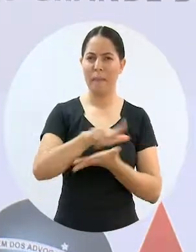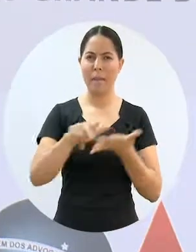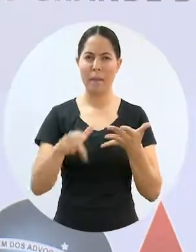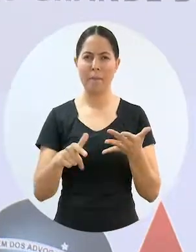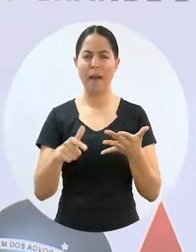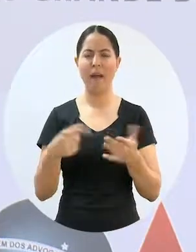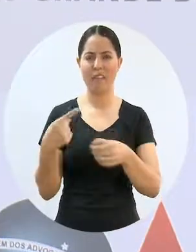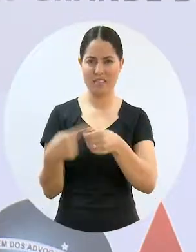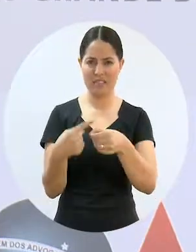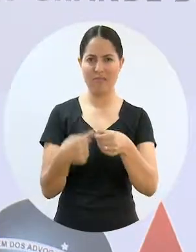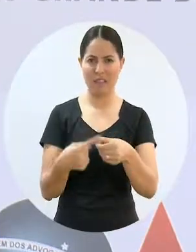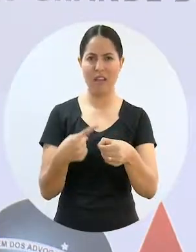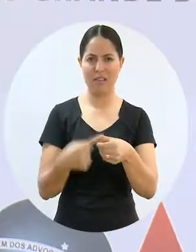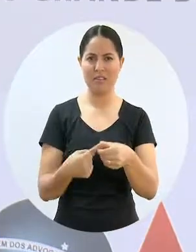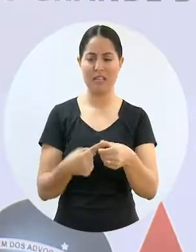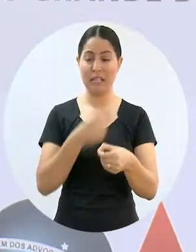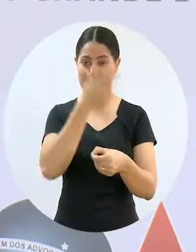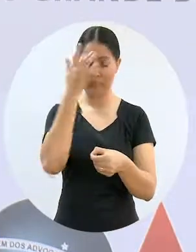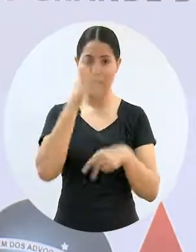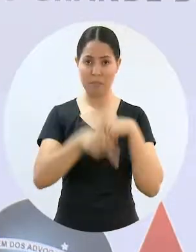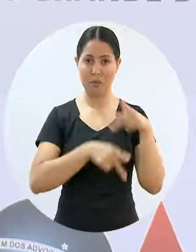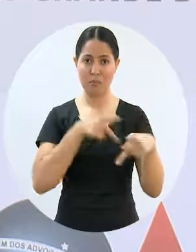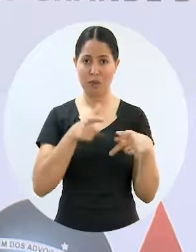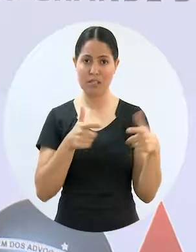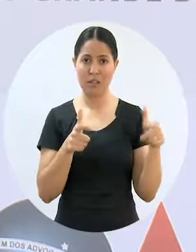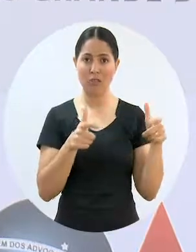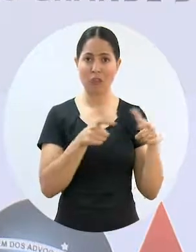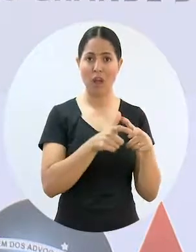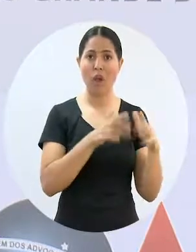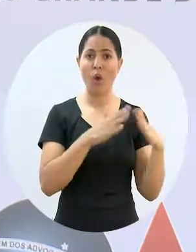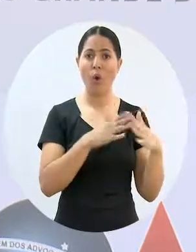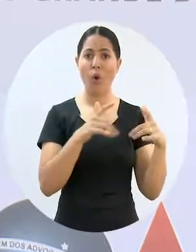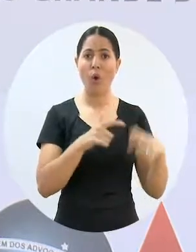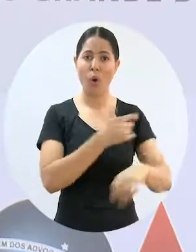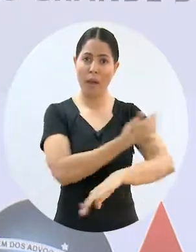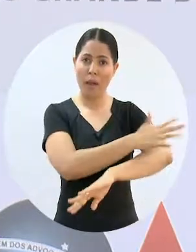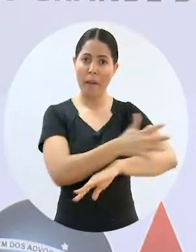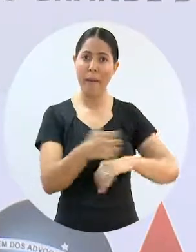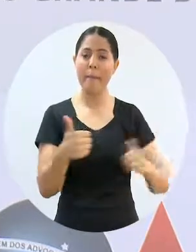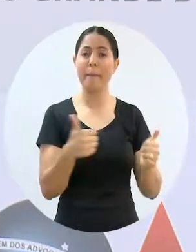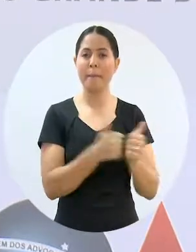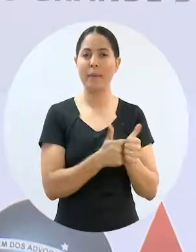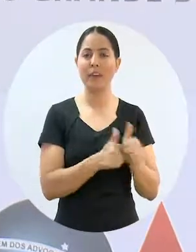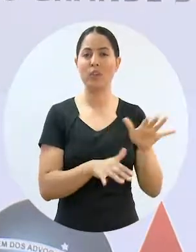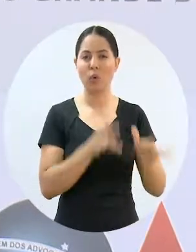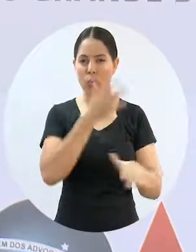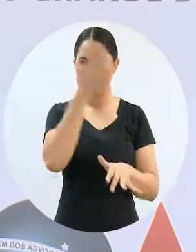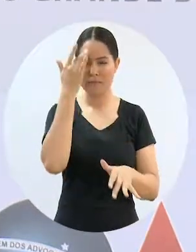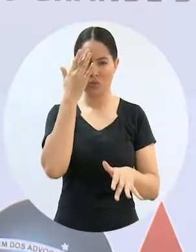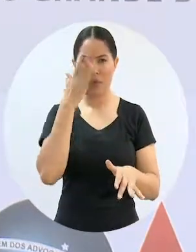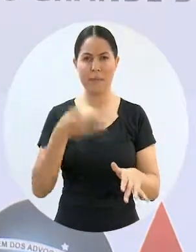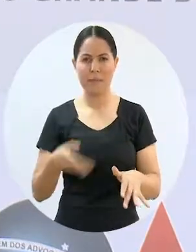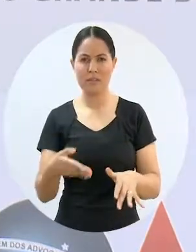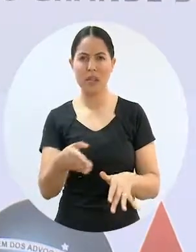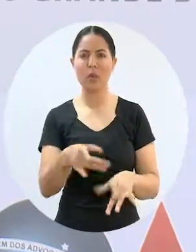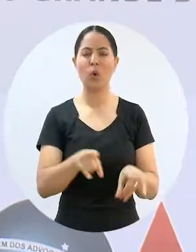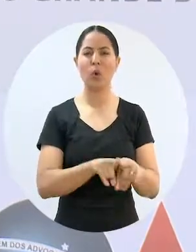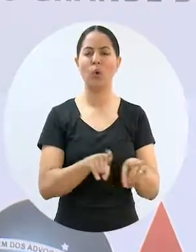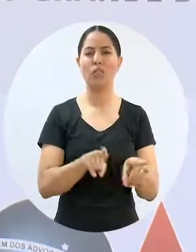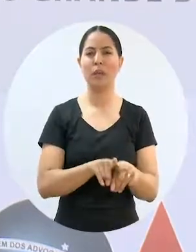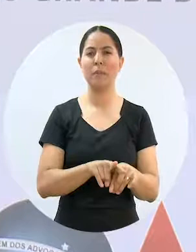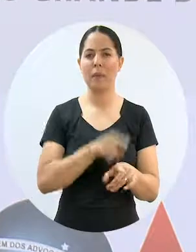os moradores caiçara, aqueles que moram ali na beira da praia principalmente, e também alguns pescadores, algumas